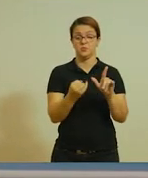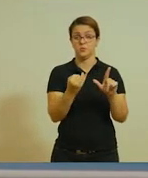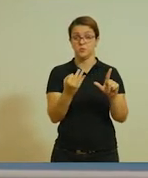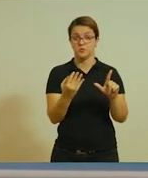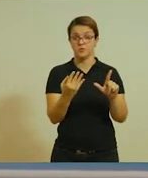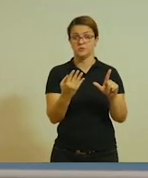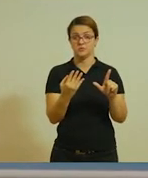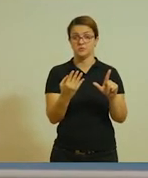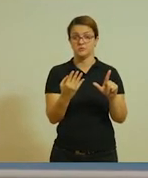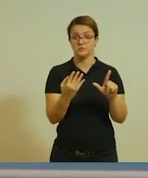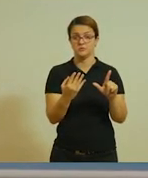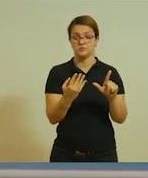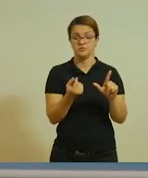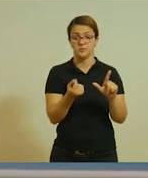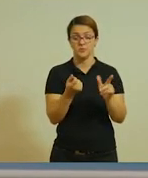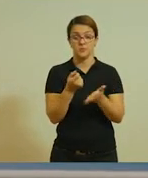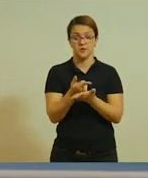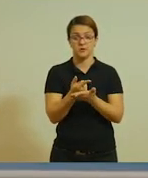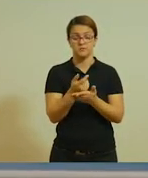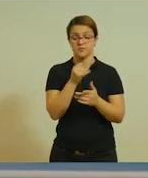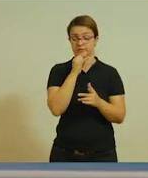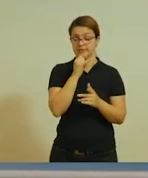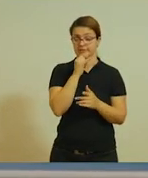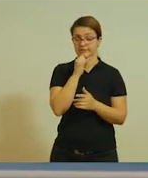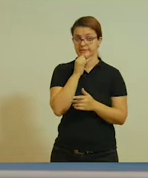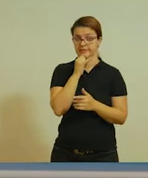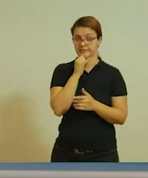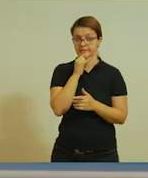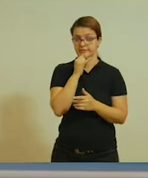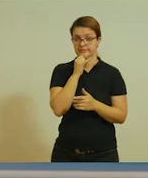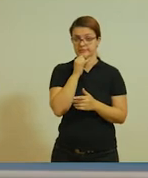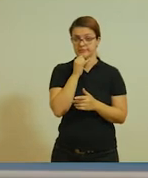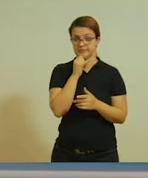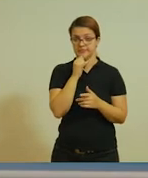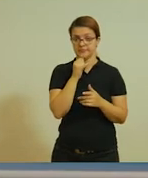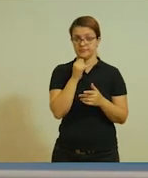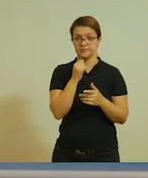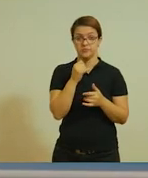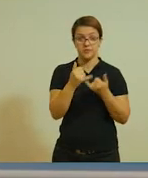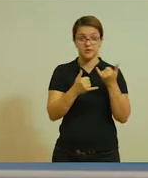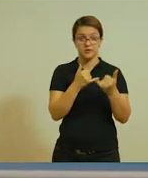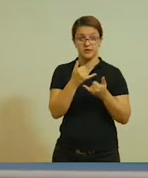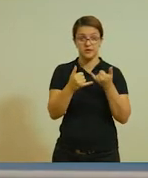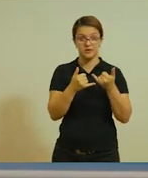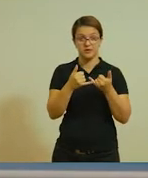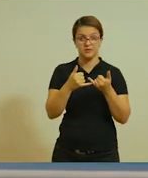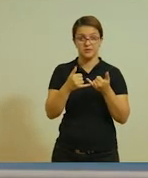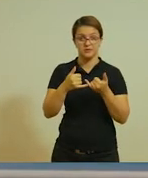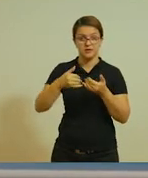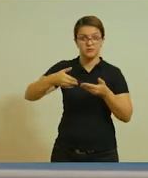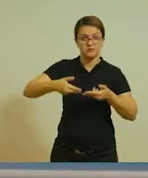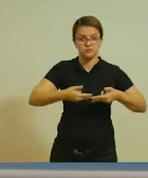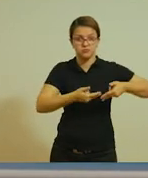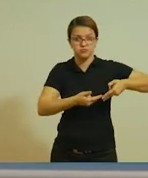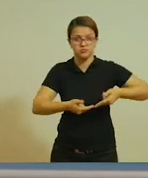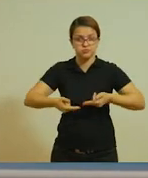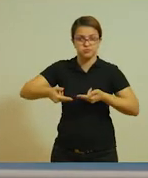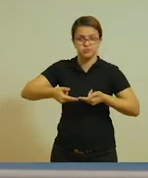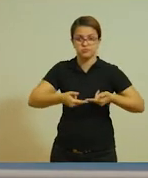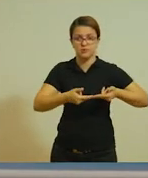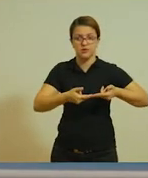à quantidade de algumas voltas, tá bom? Nessa daqui, no caso, uma volta no barco Viking custa R$3,